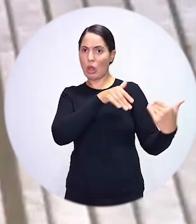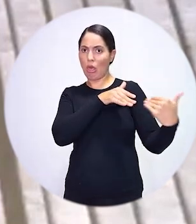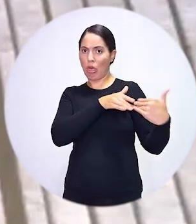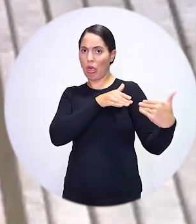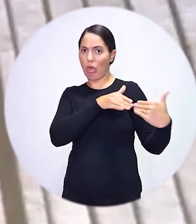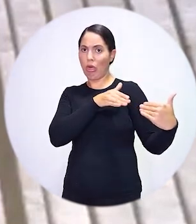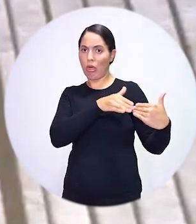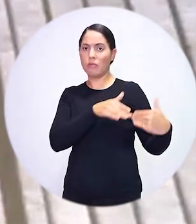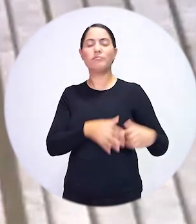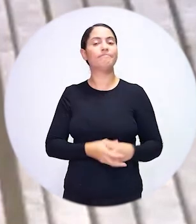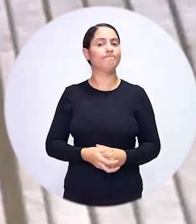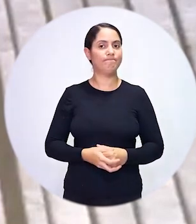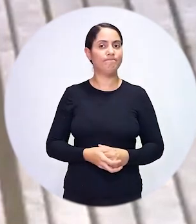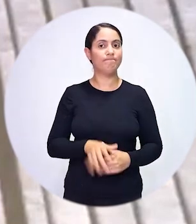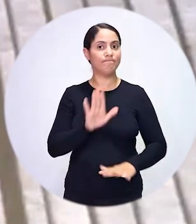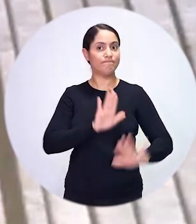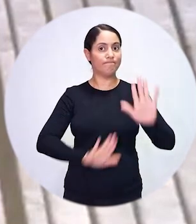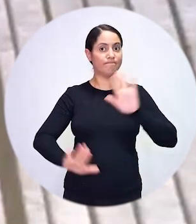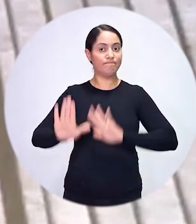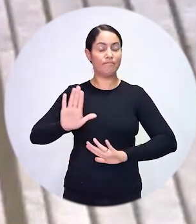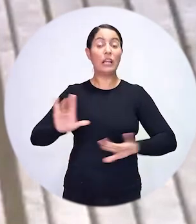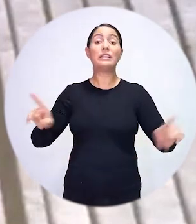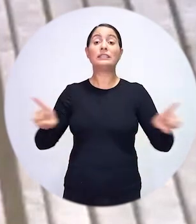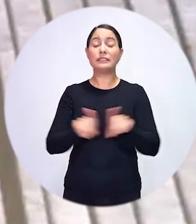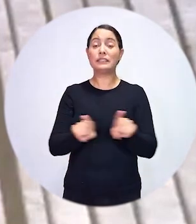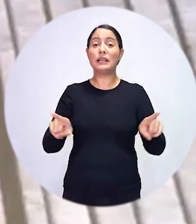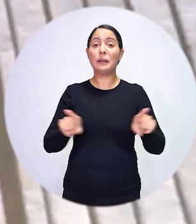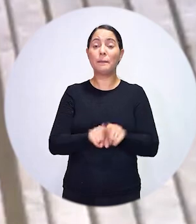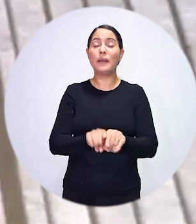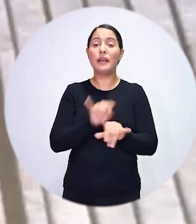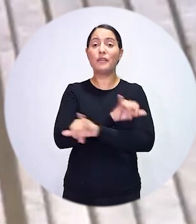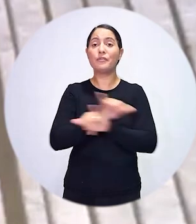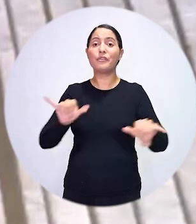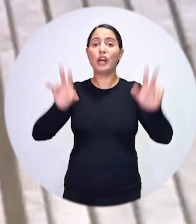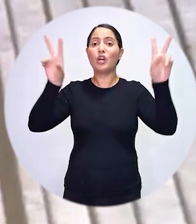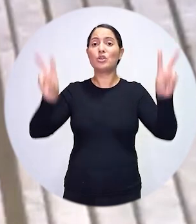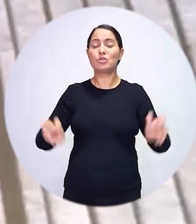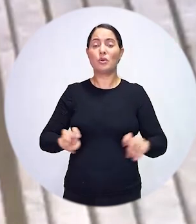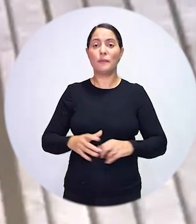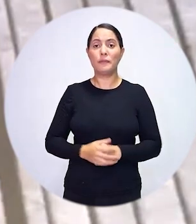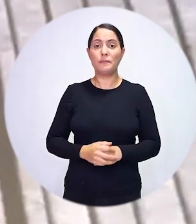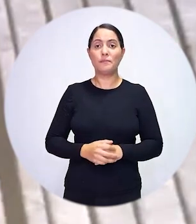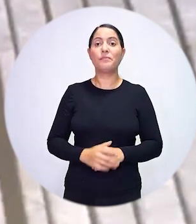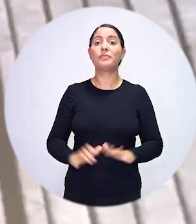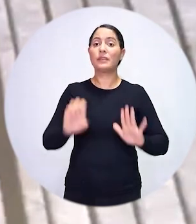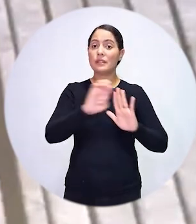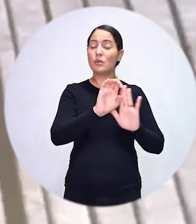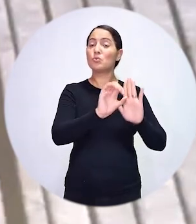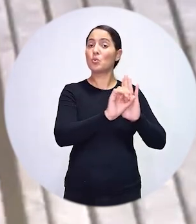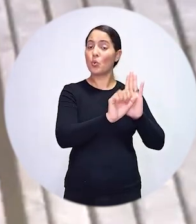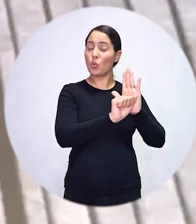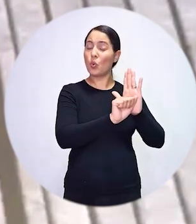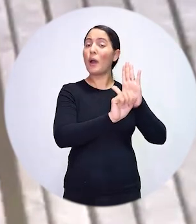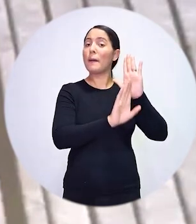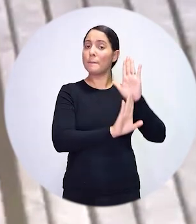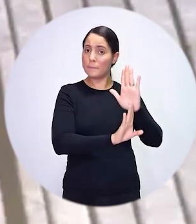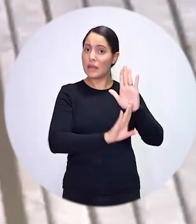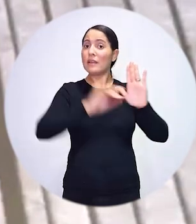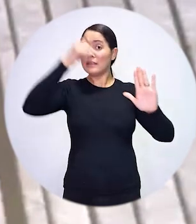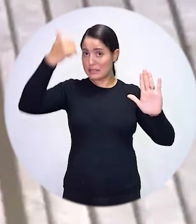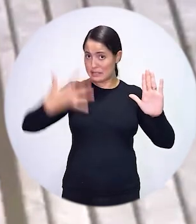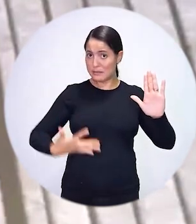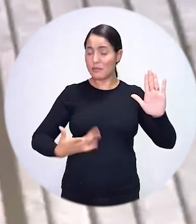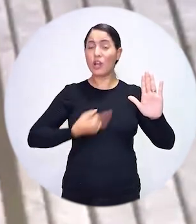pelo segredo de justiça. Temos sempre, a despeito do que diz o nosso estatuto, o nosso código